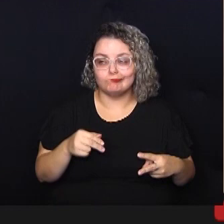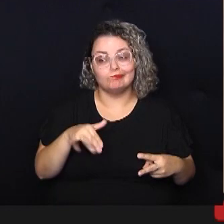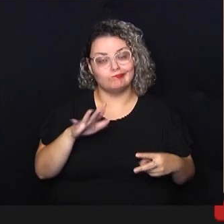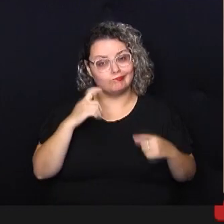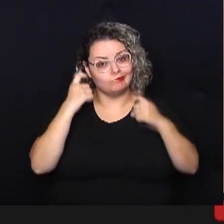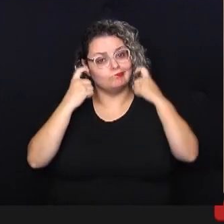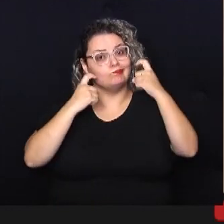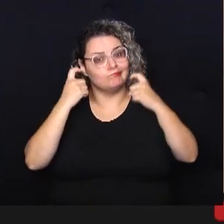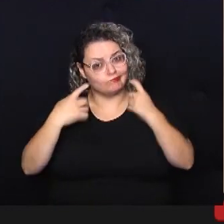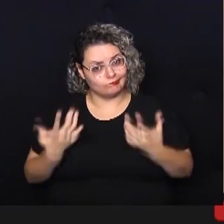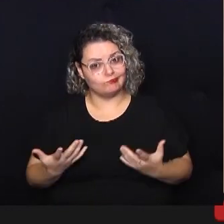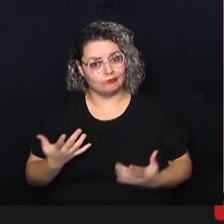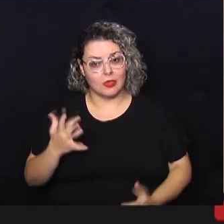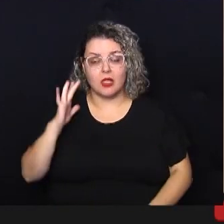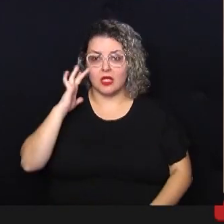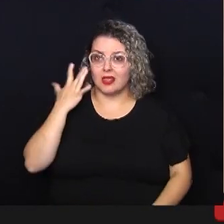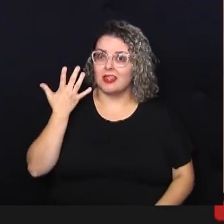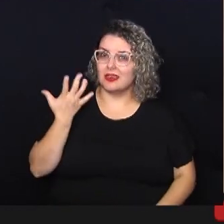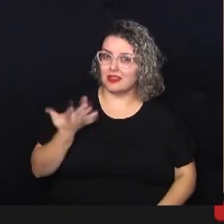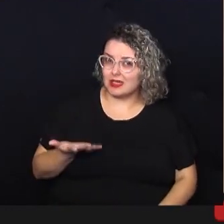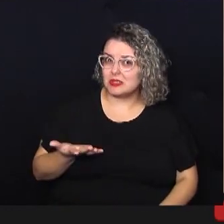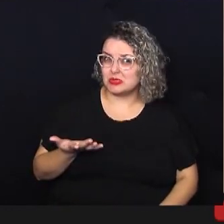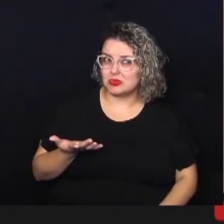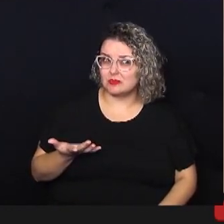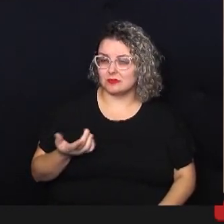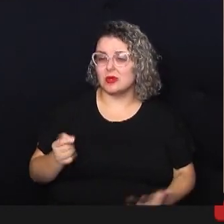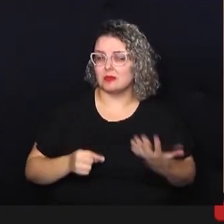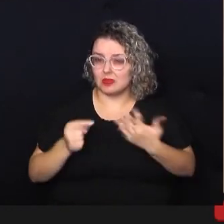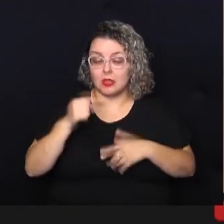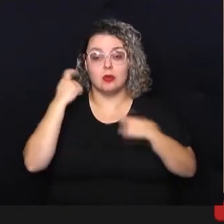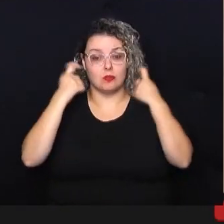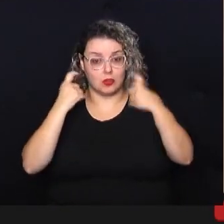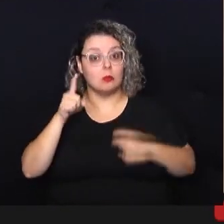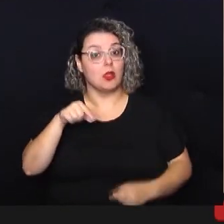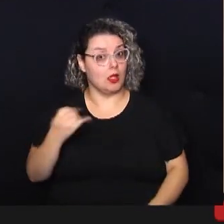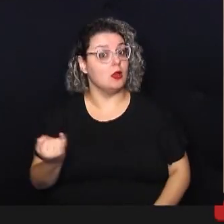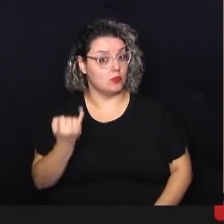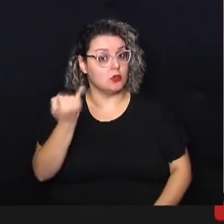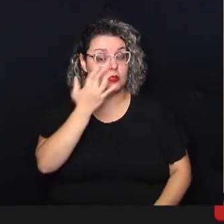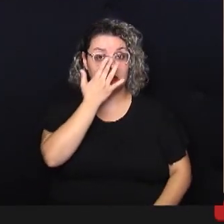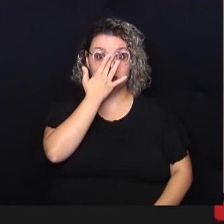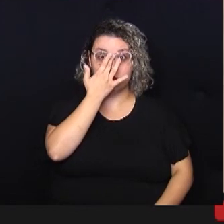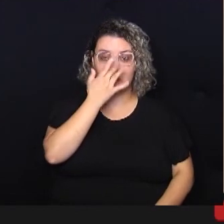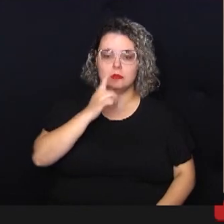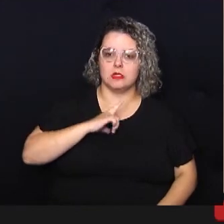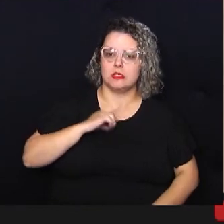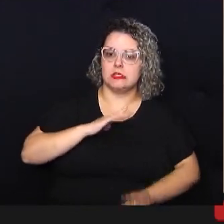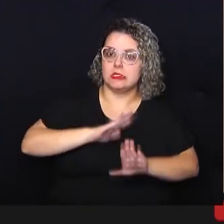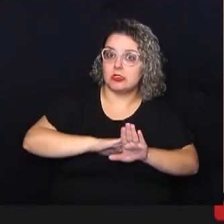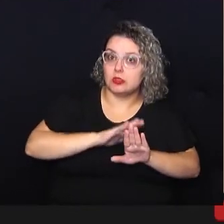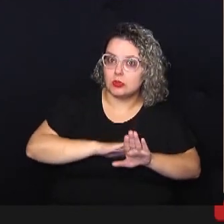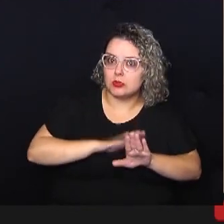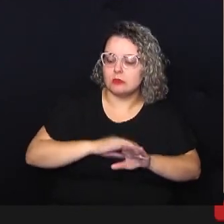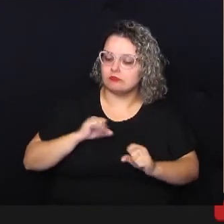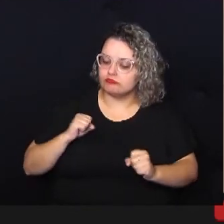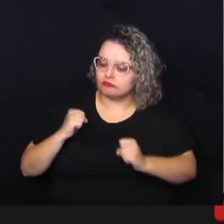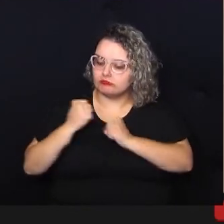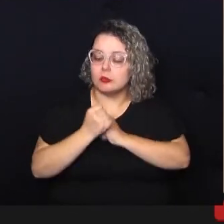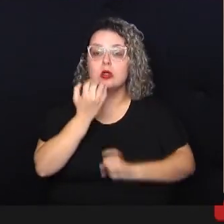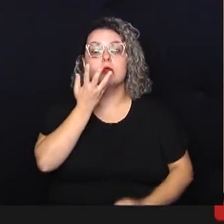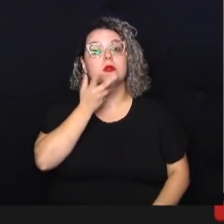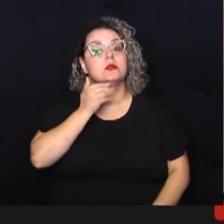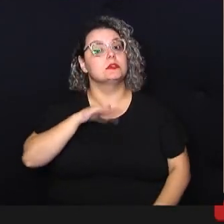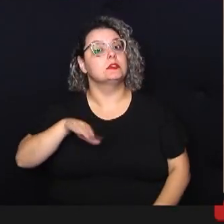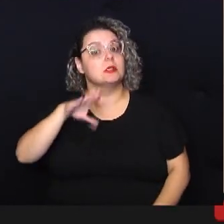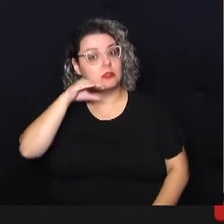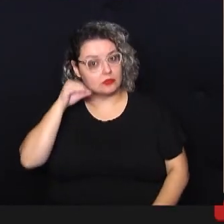preocupado, né? E eu acho que o ponto é, ficar preocupado é muito importante, mas ter atitudes para proteger as crianças e